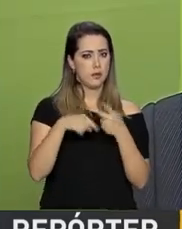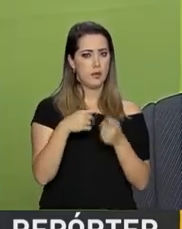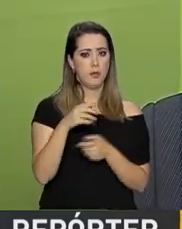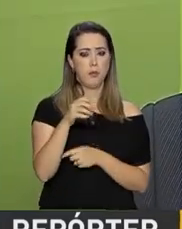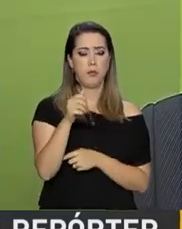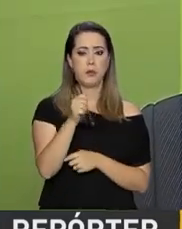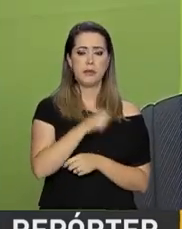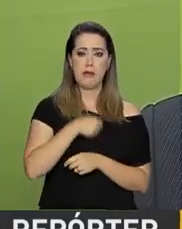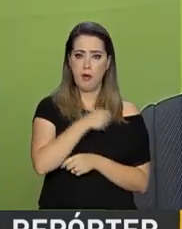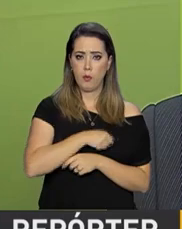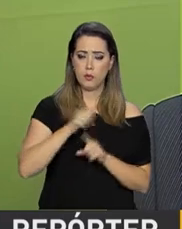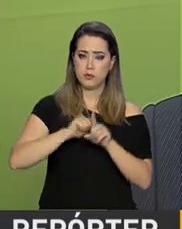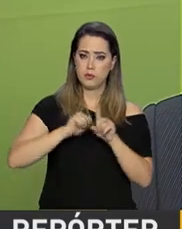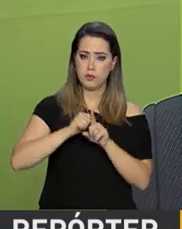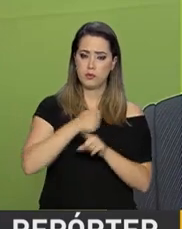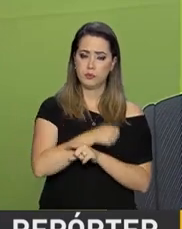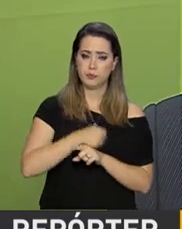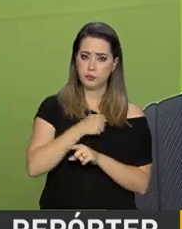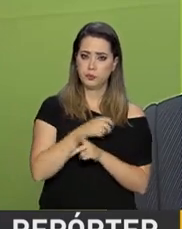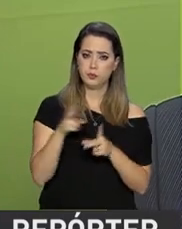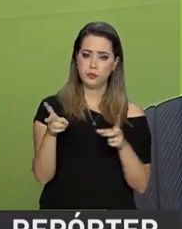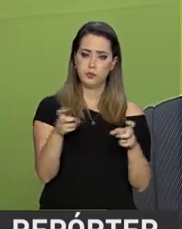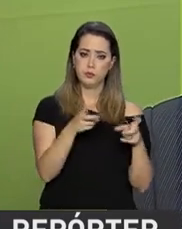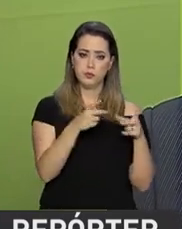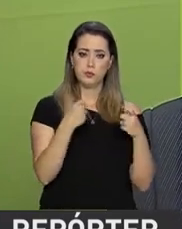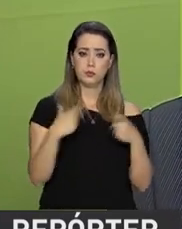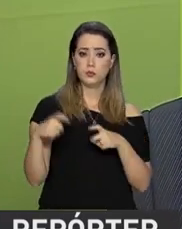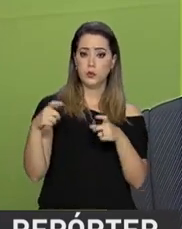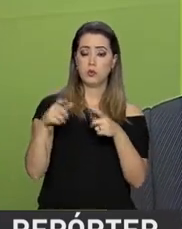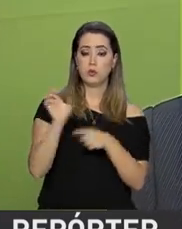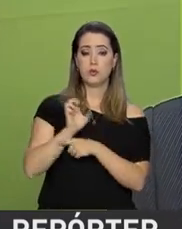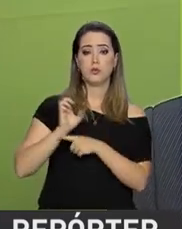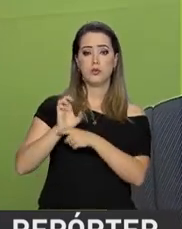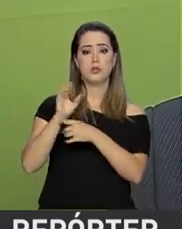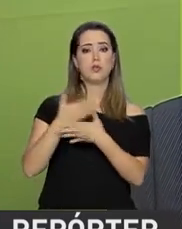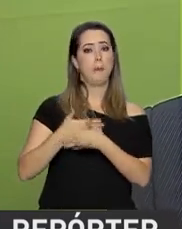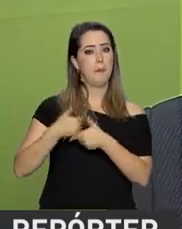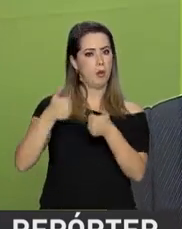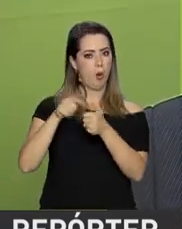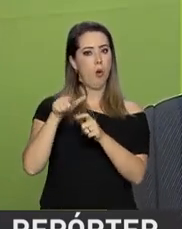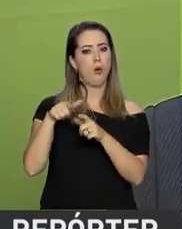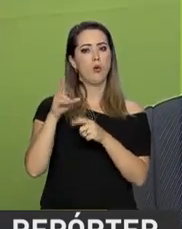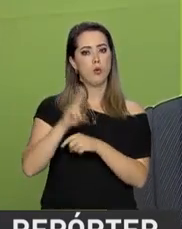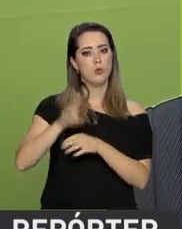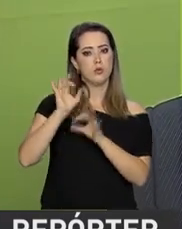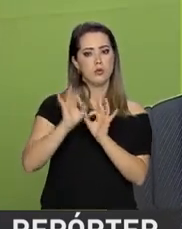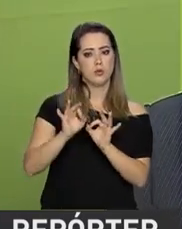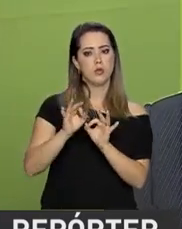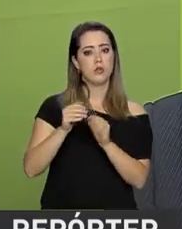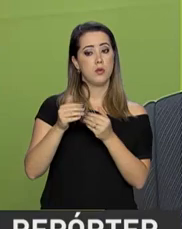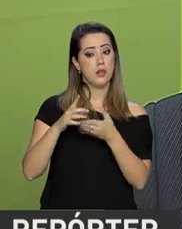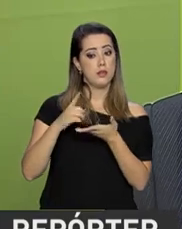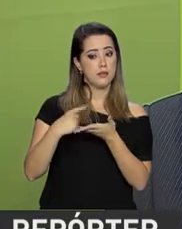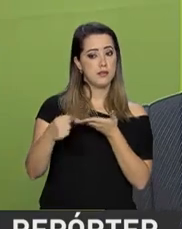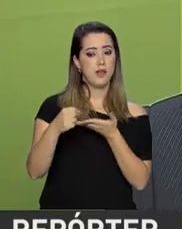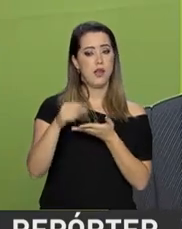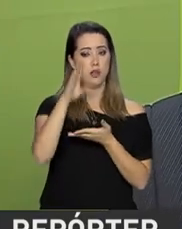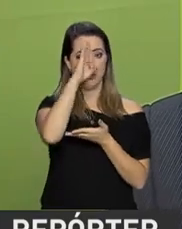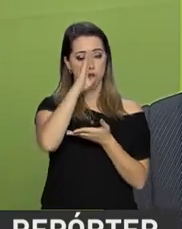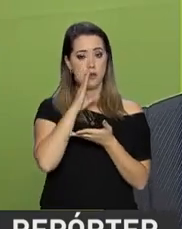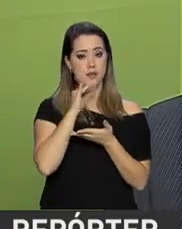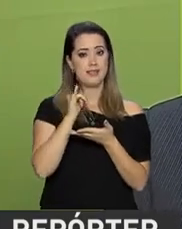e, fazendo essa verificação, os estados que tiverem melhorado vão sair da gratuidade. Caso algum